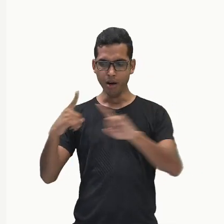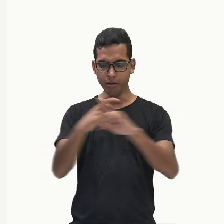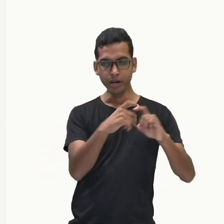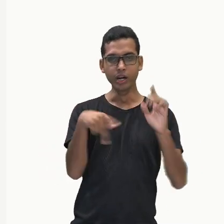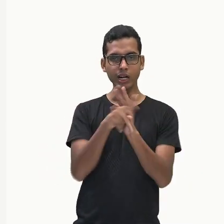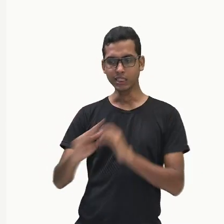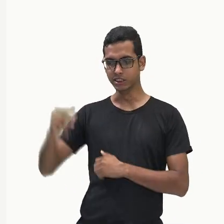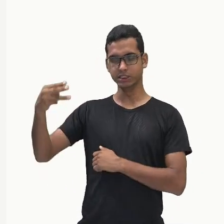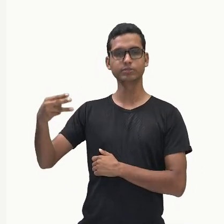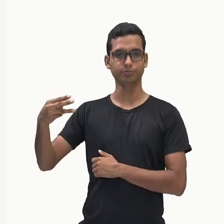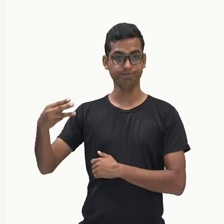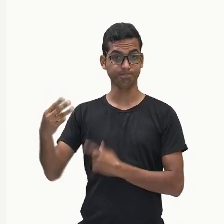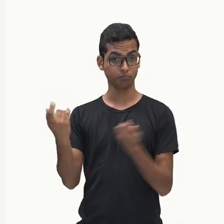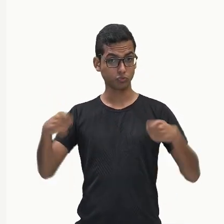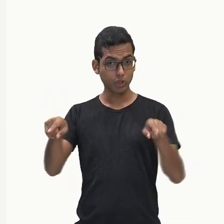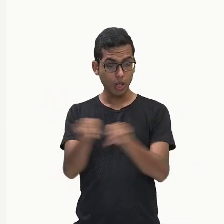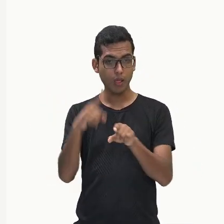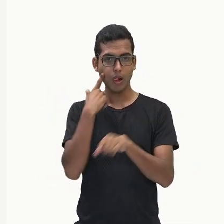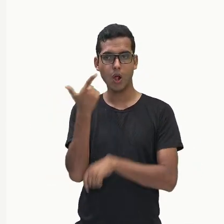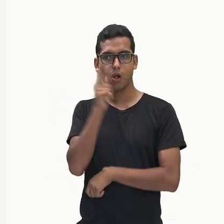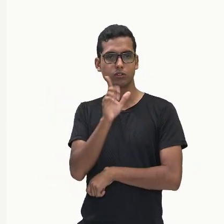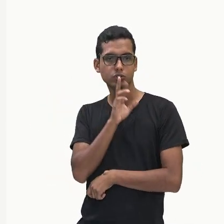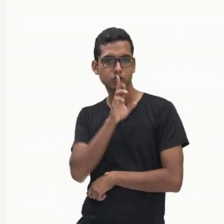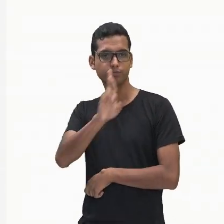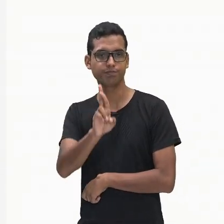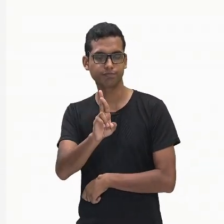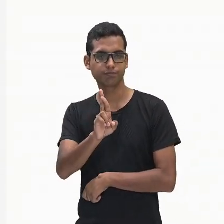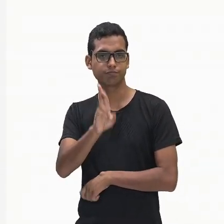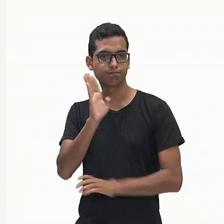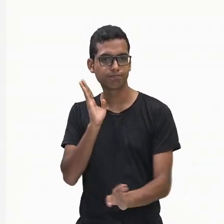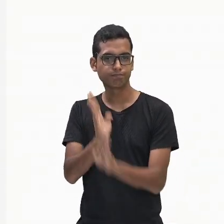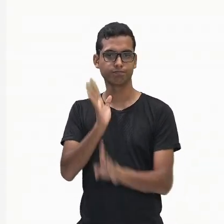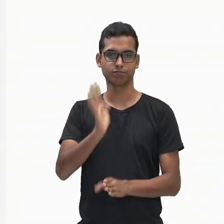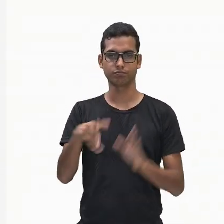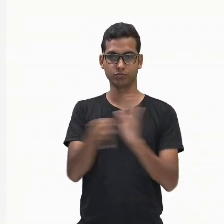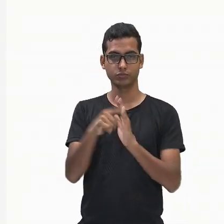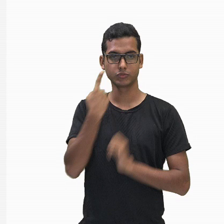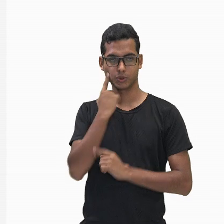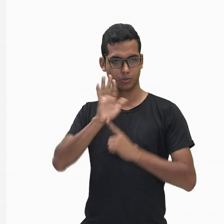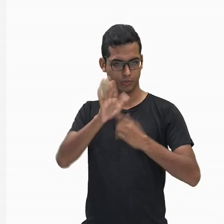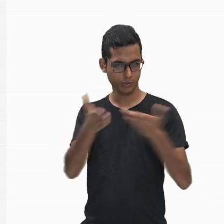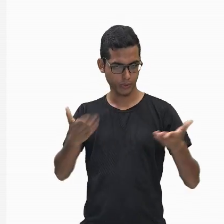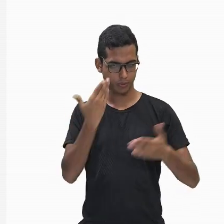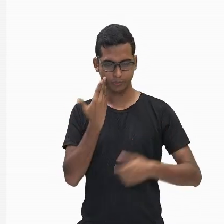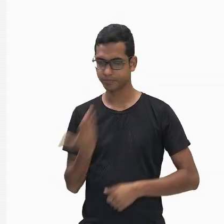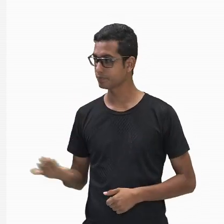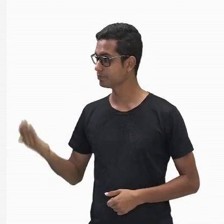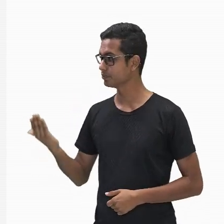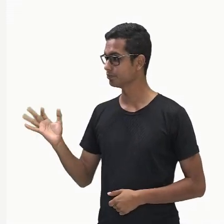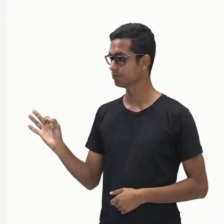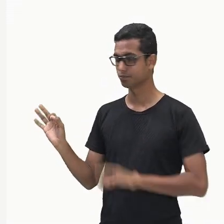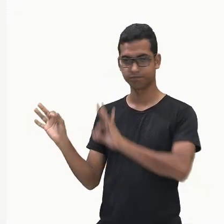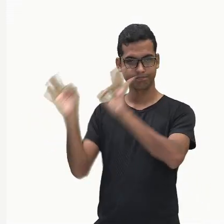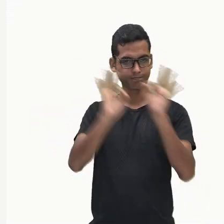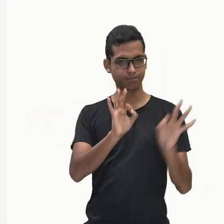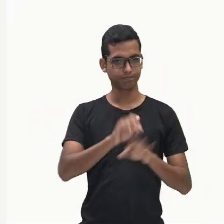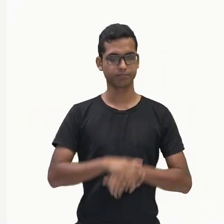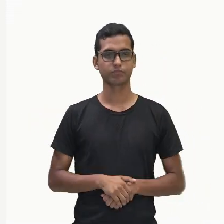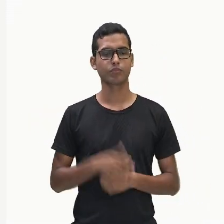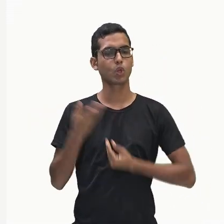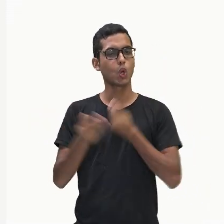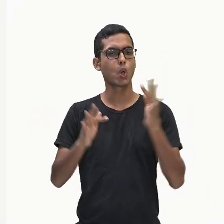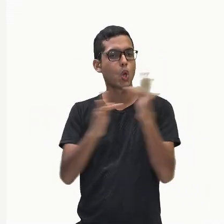então, partir para a solução, que é o que nós vamos apresentar agora. Então, como é que fica a